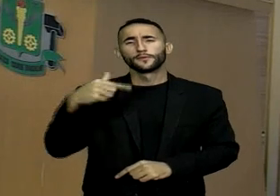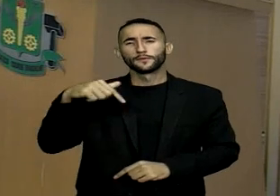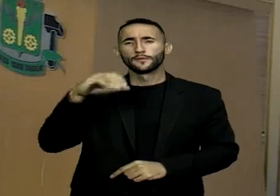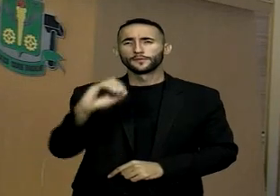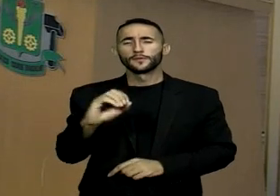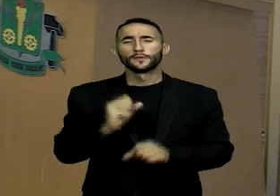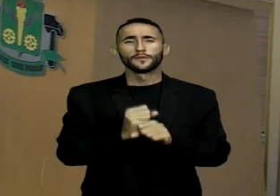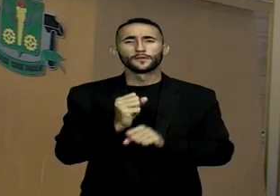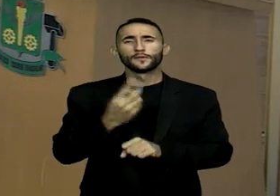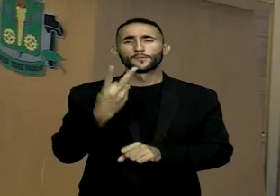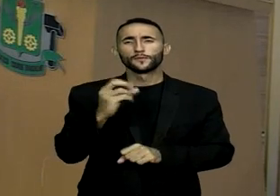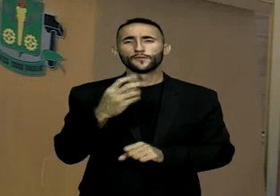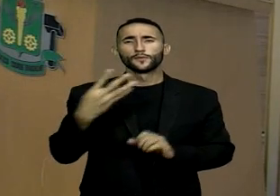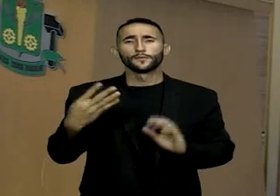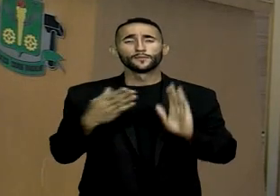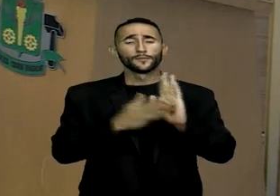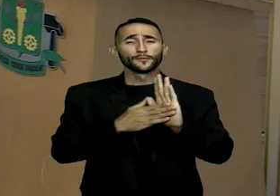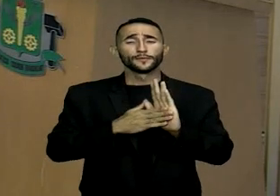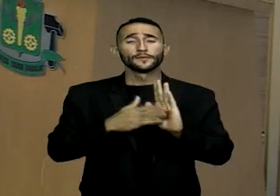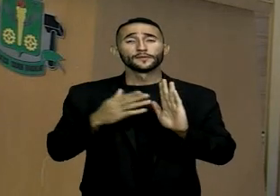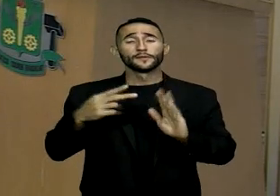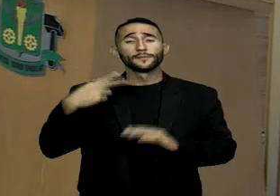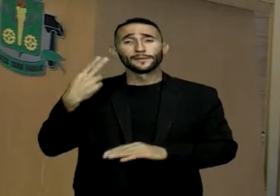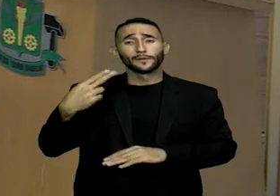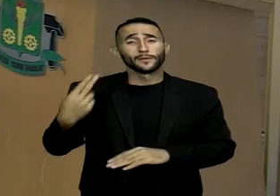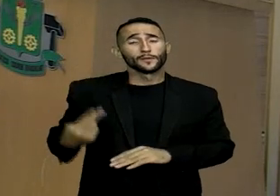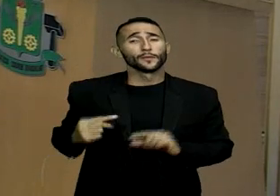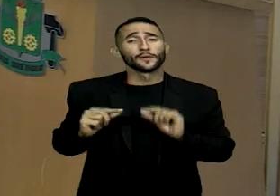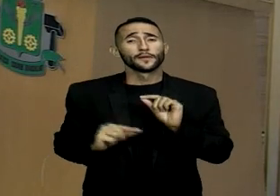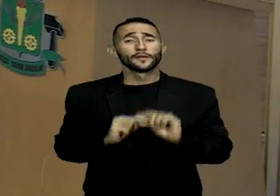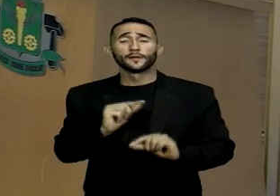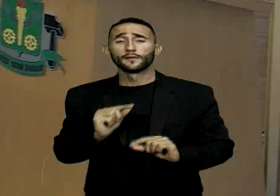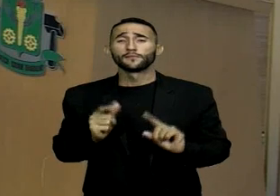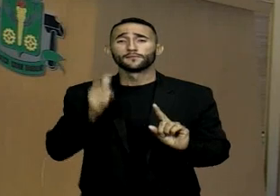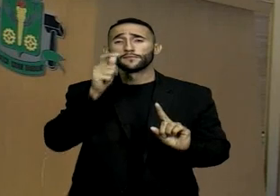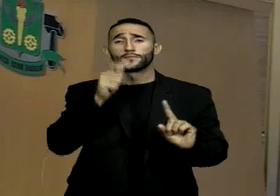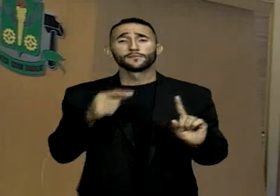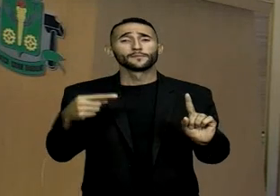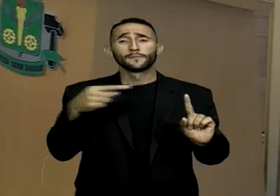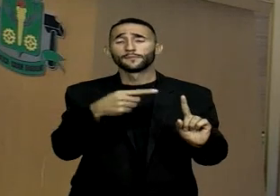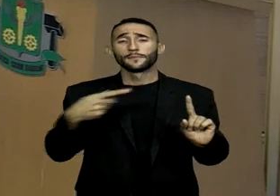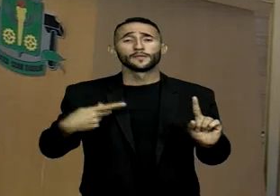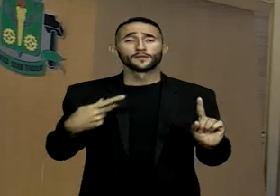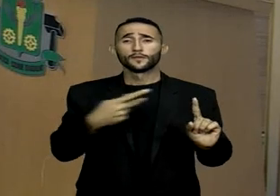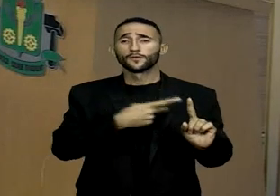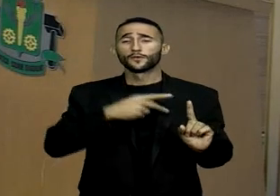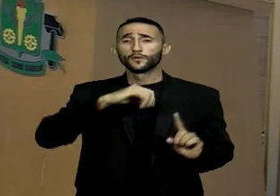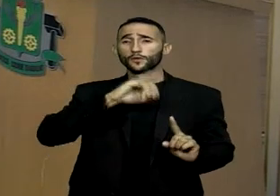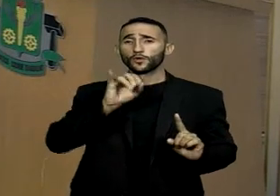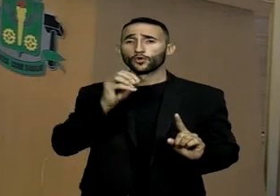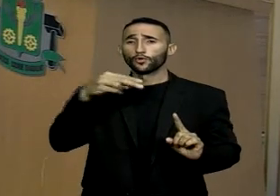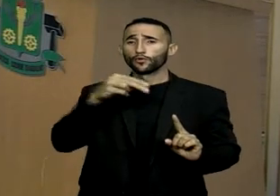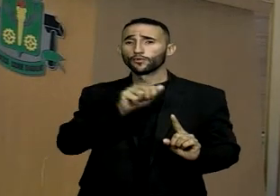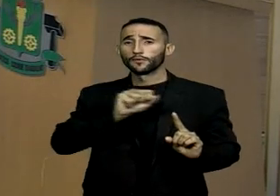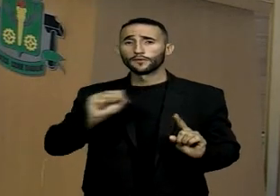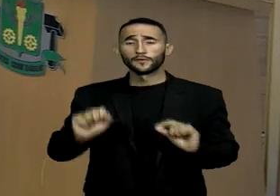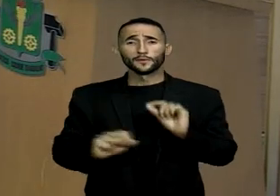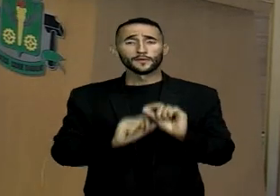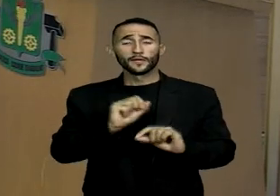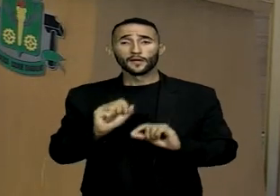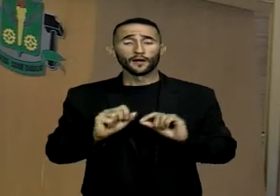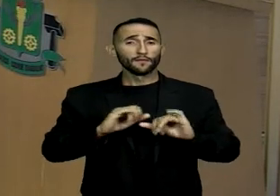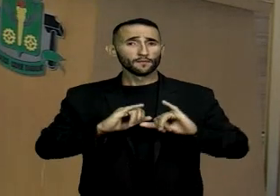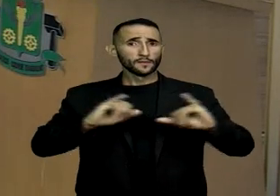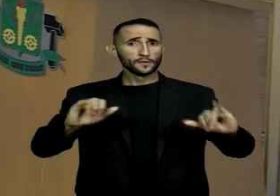170/2024 da nobre vereadora Ana Paula Rossi ao pastor Jonas Felício Pimentel, pela afirmação de que quando há